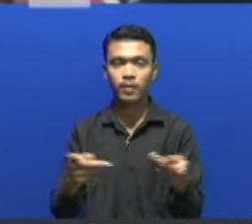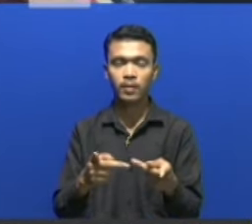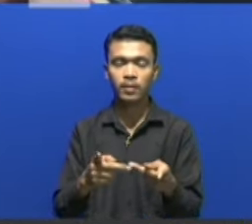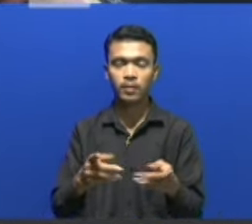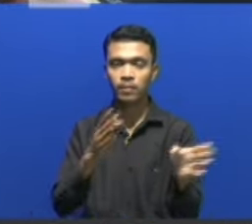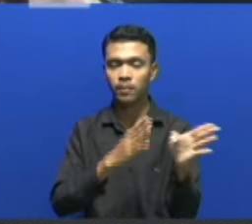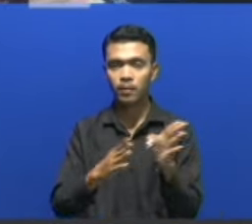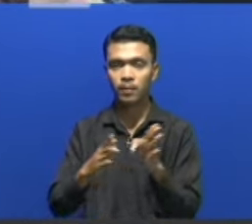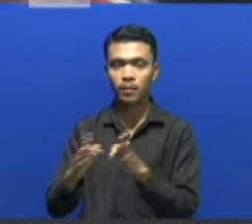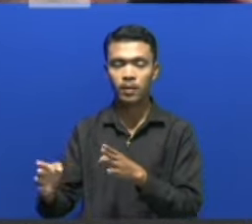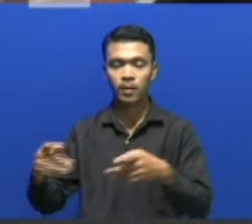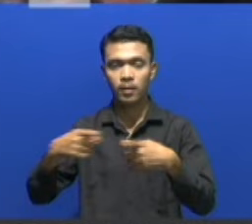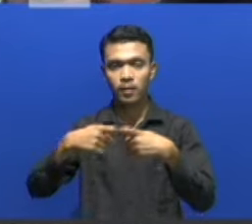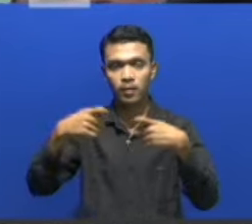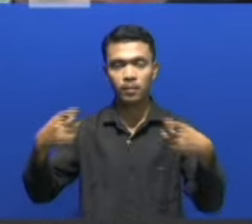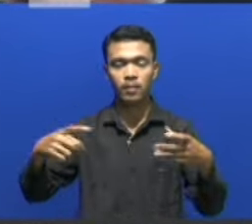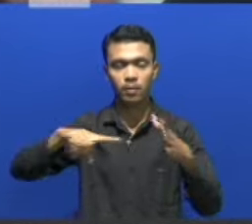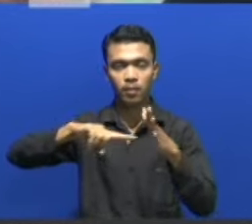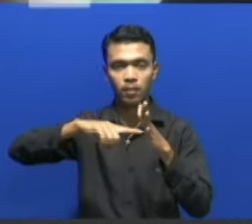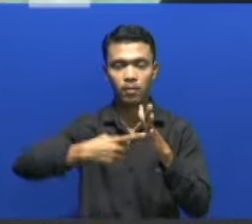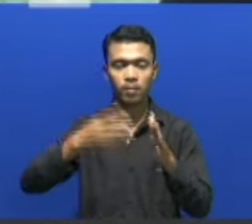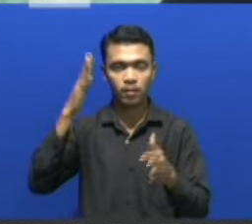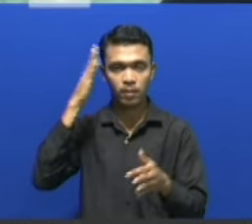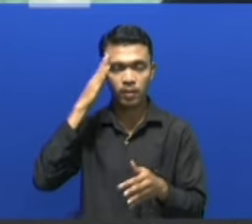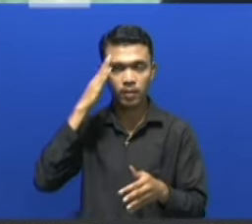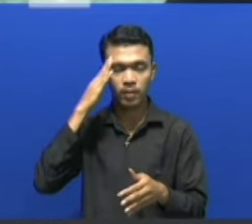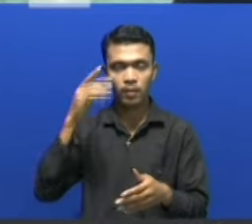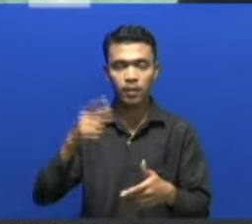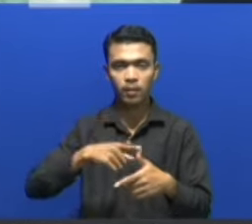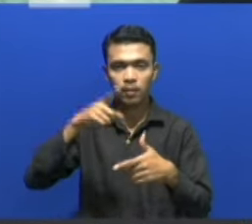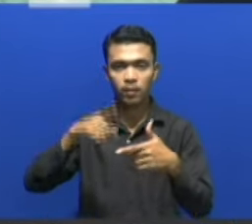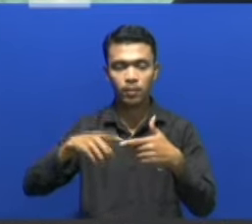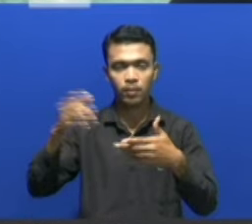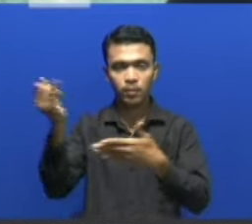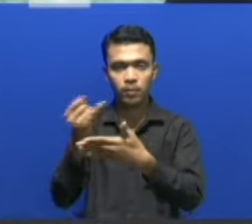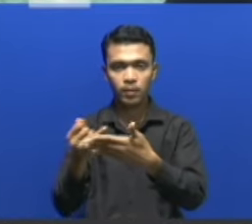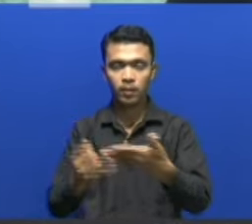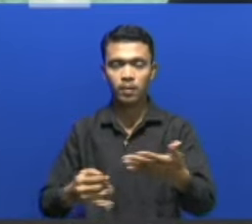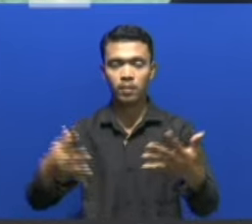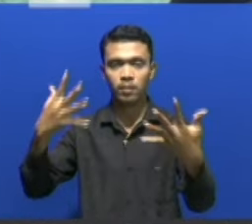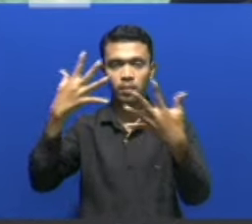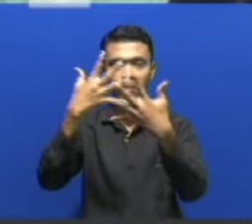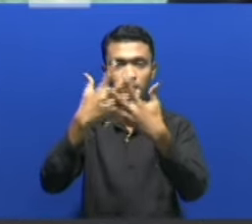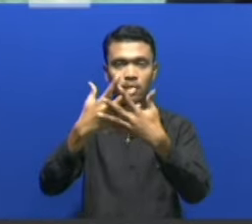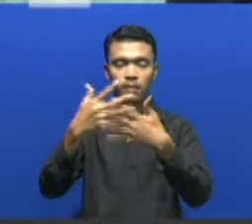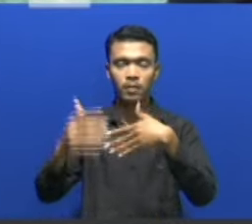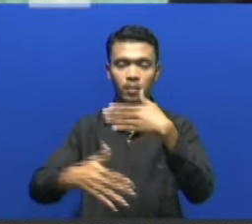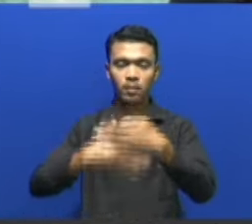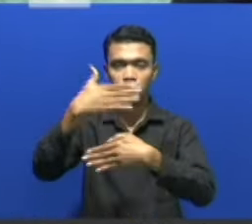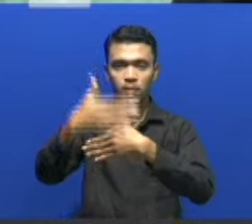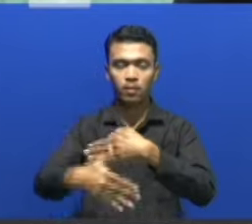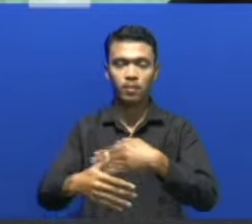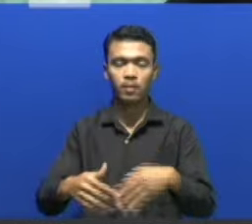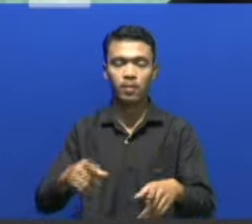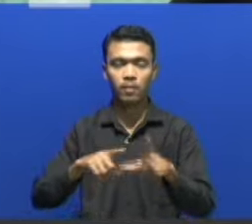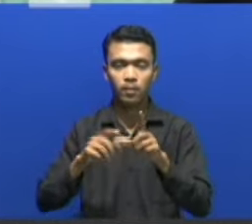hatene antong ame sai husi fating ne bane Am pinta iha kumarka oing. Hau fodi espanu sai si fati ni bahu di halai